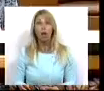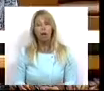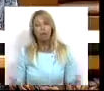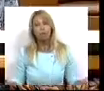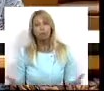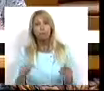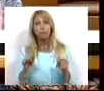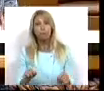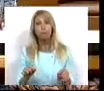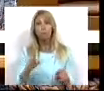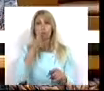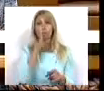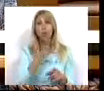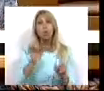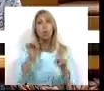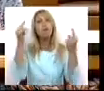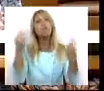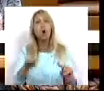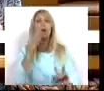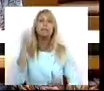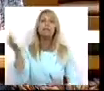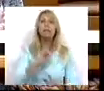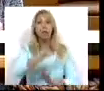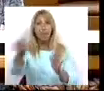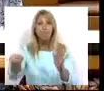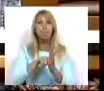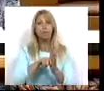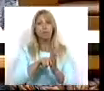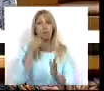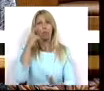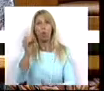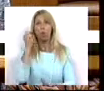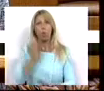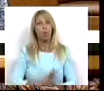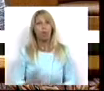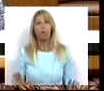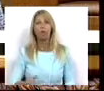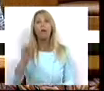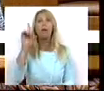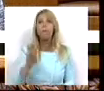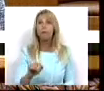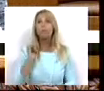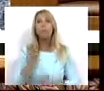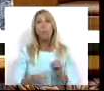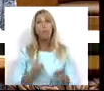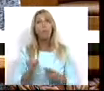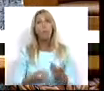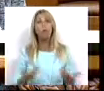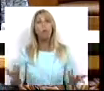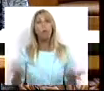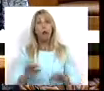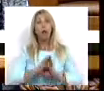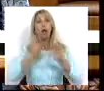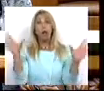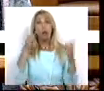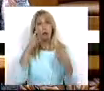do exercício de não apenas uma tentativa de pressão sem precedentes, mas também daquilo que configura claramente